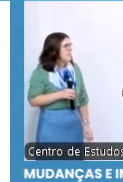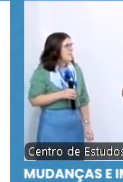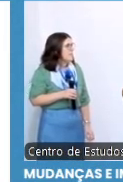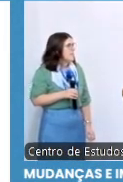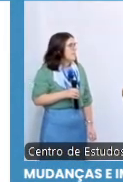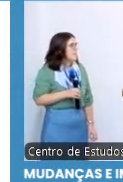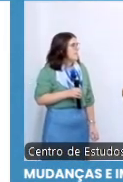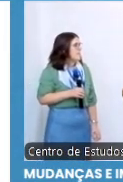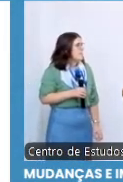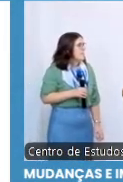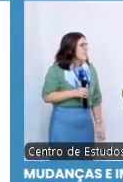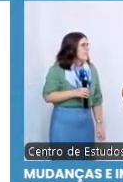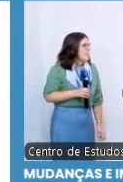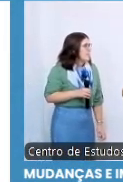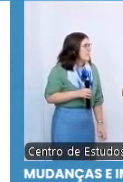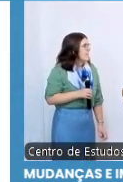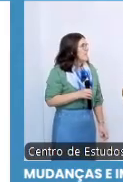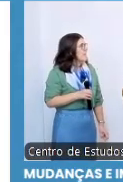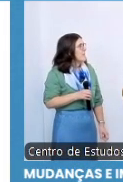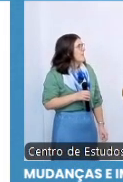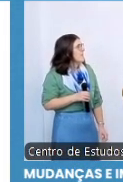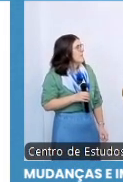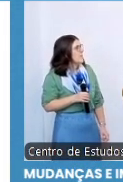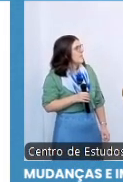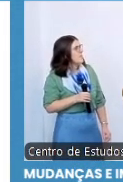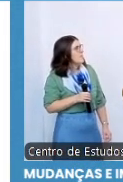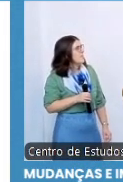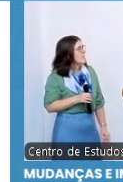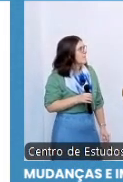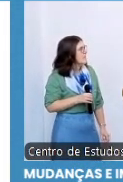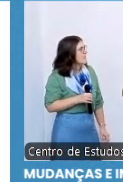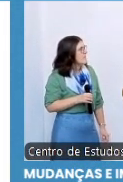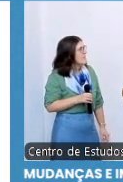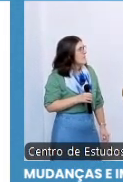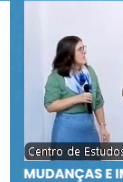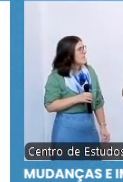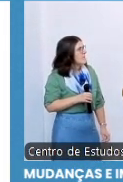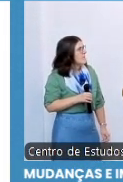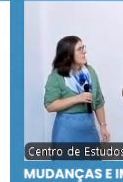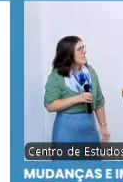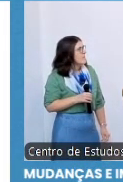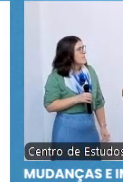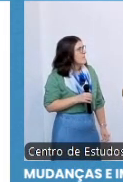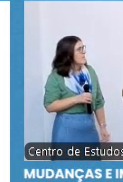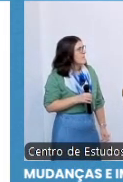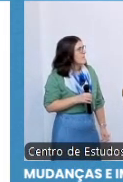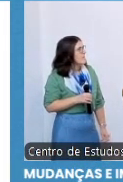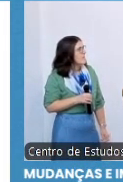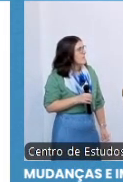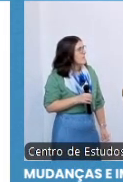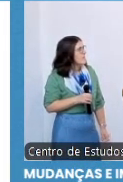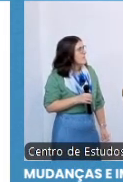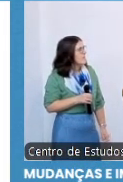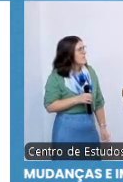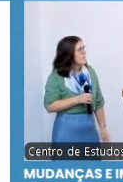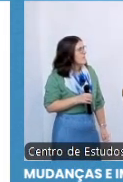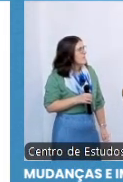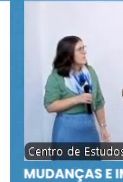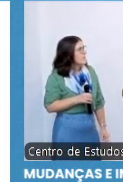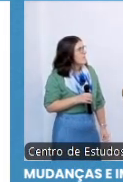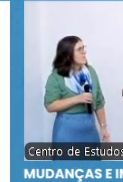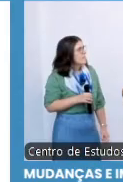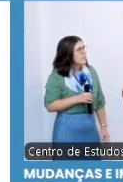Então, isso, obviamente, também tem um impacto. Membro de CEP aqui. Conhecem as boas